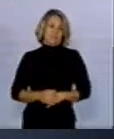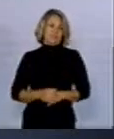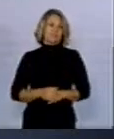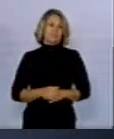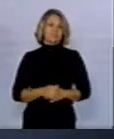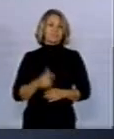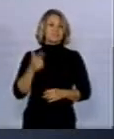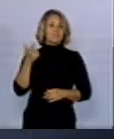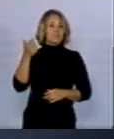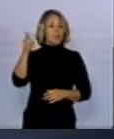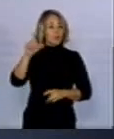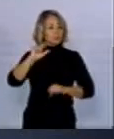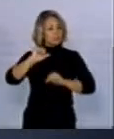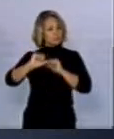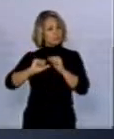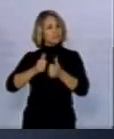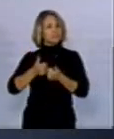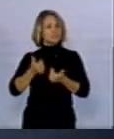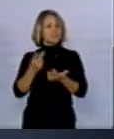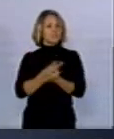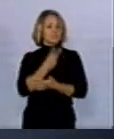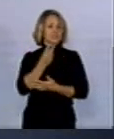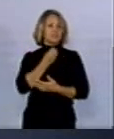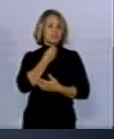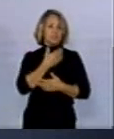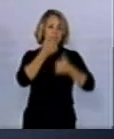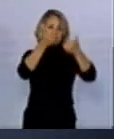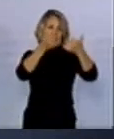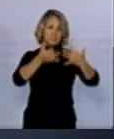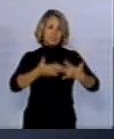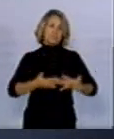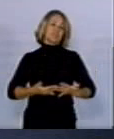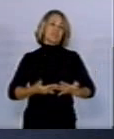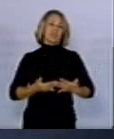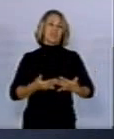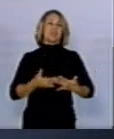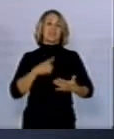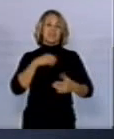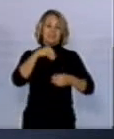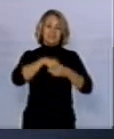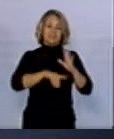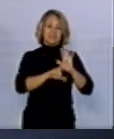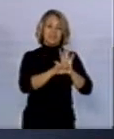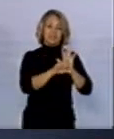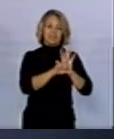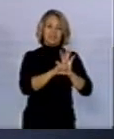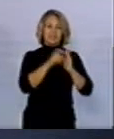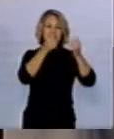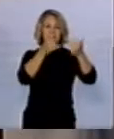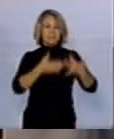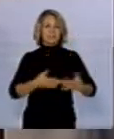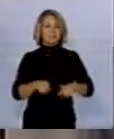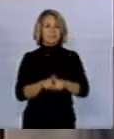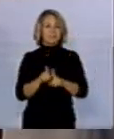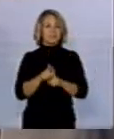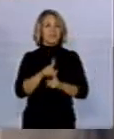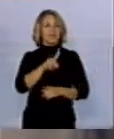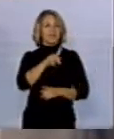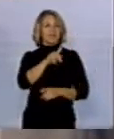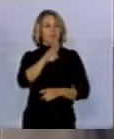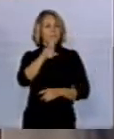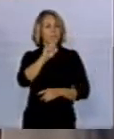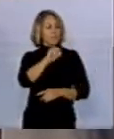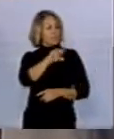A próxima alteração relevante, que vale mencionar, promovida pela lei, diz respeito às restrições de propriedade.